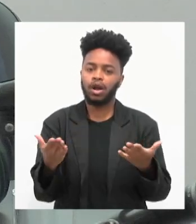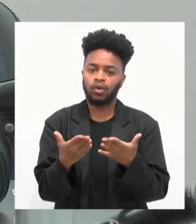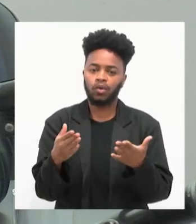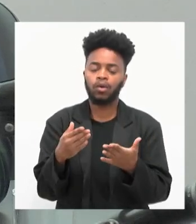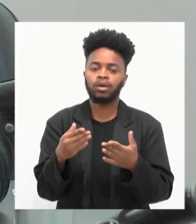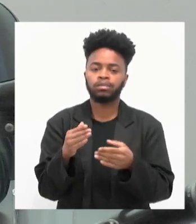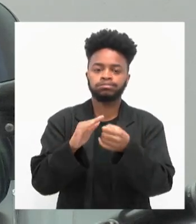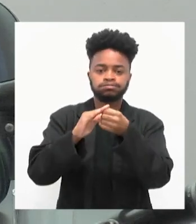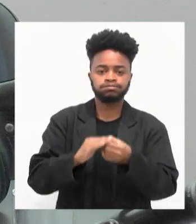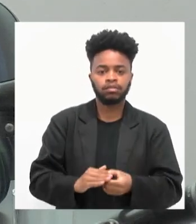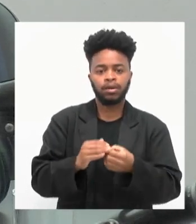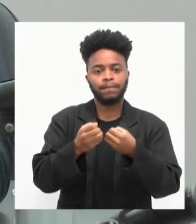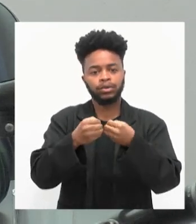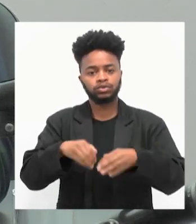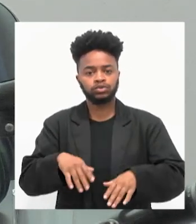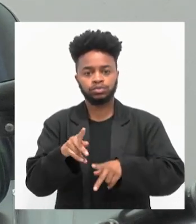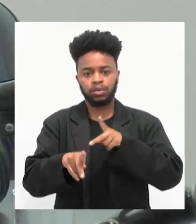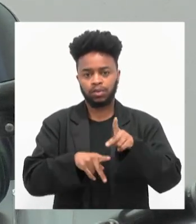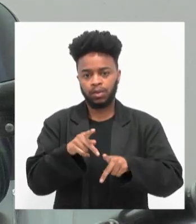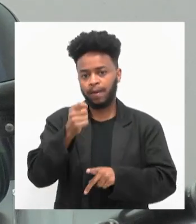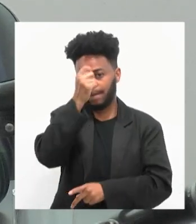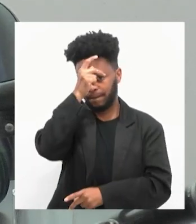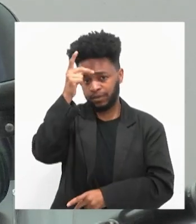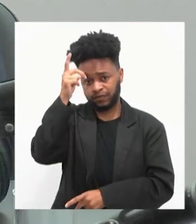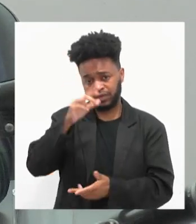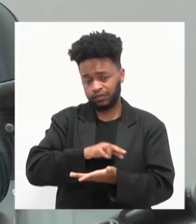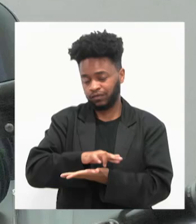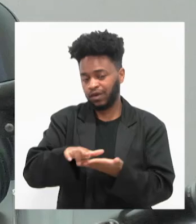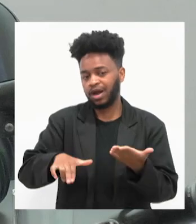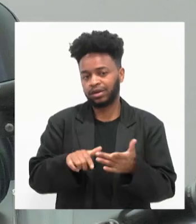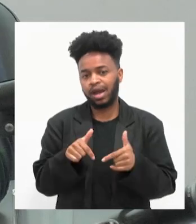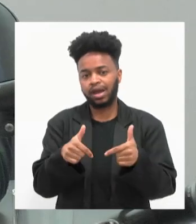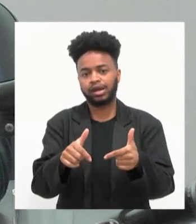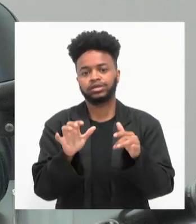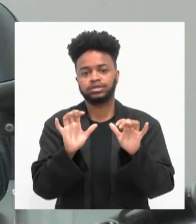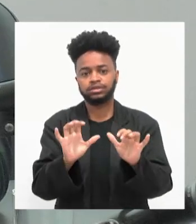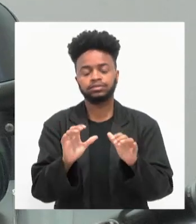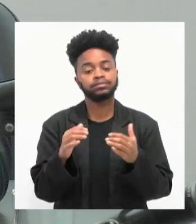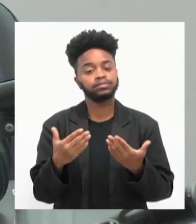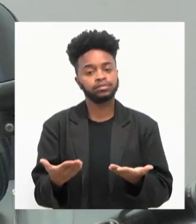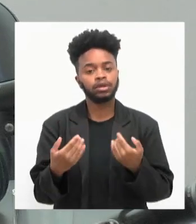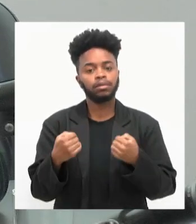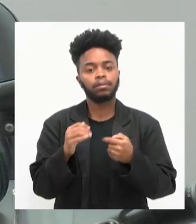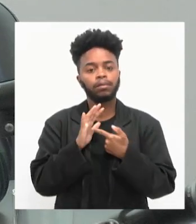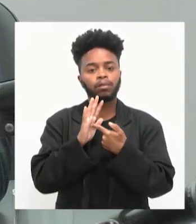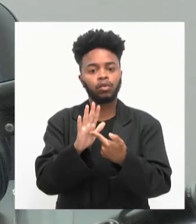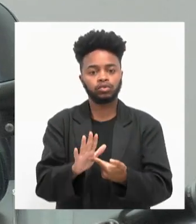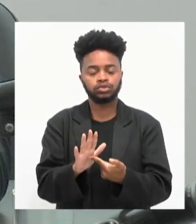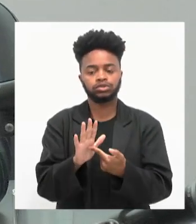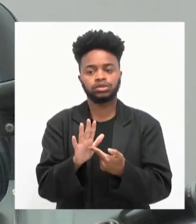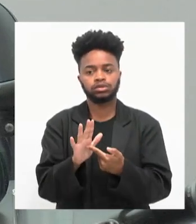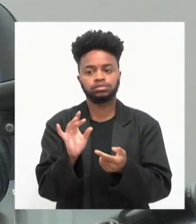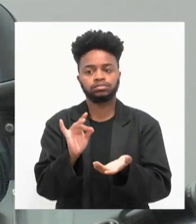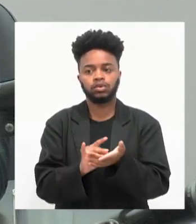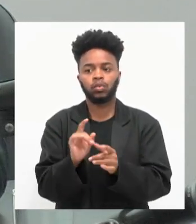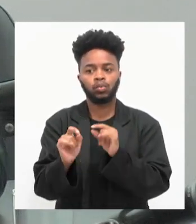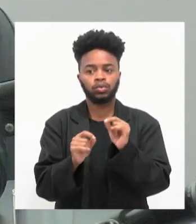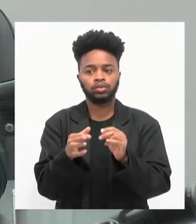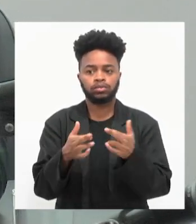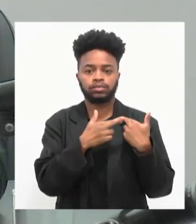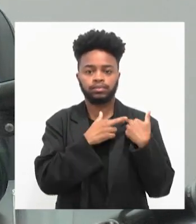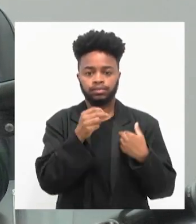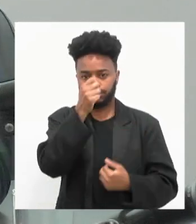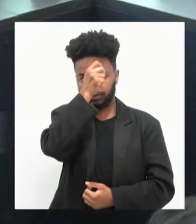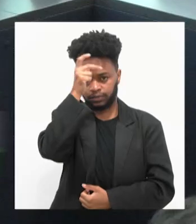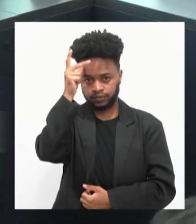do pobre, o prefeito, tem muito prefeito por aí fazendo isso. Então a gente tem que expor o que é a responsabilidade das prefeituras